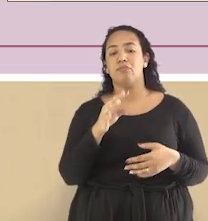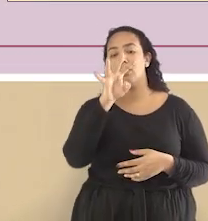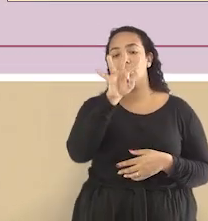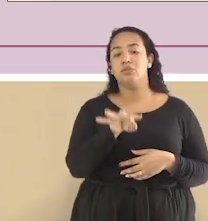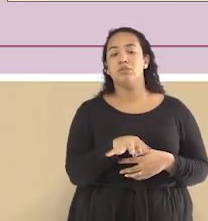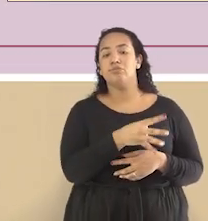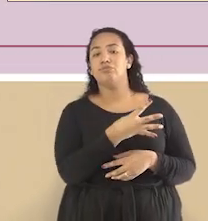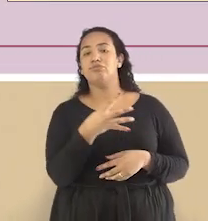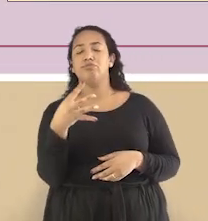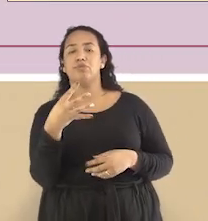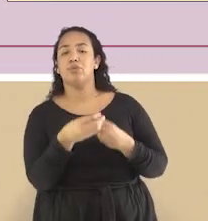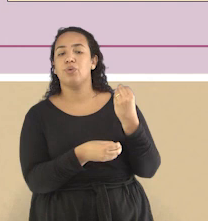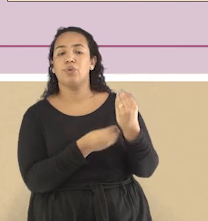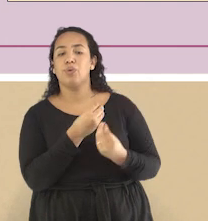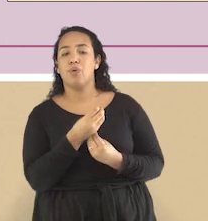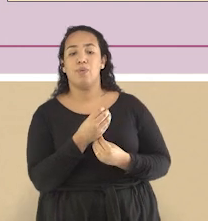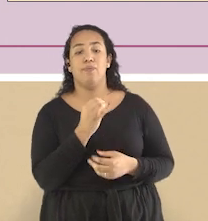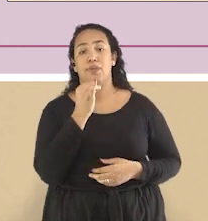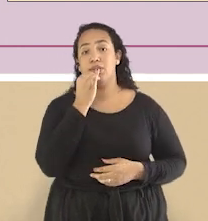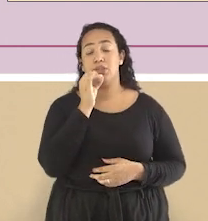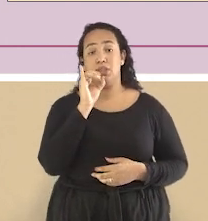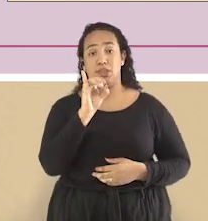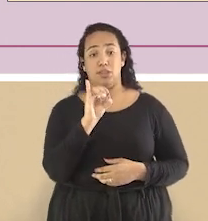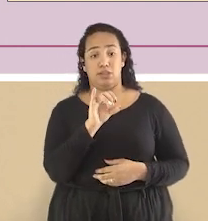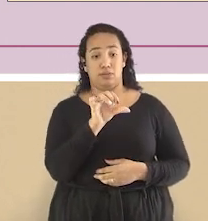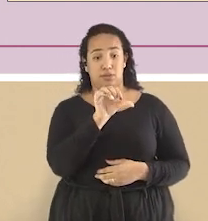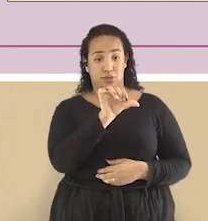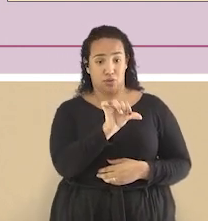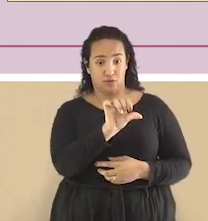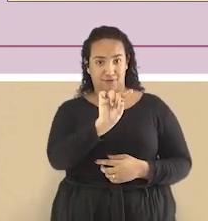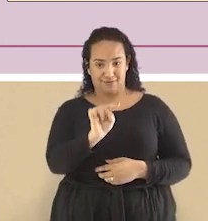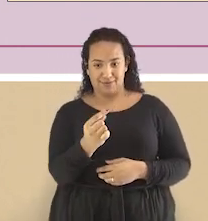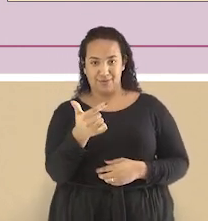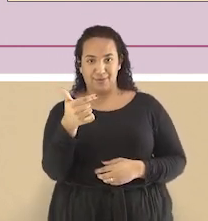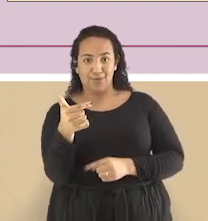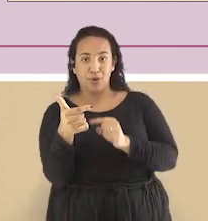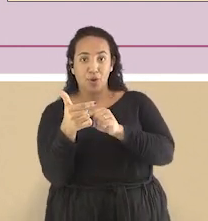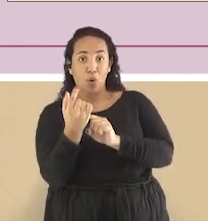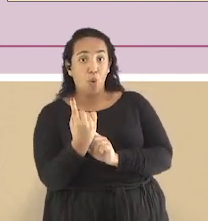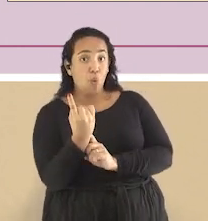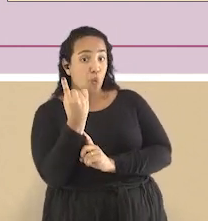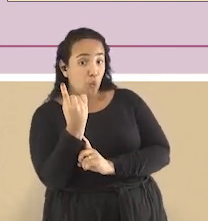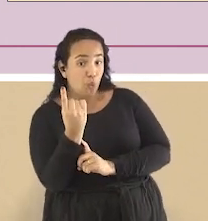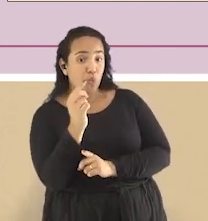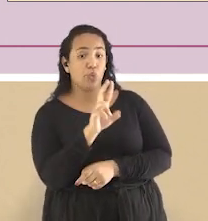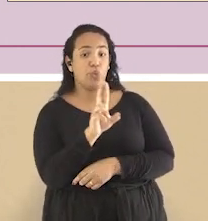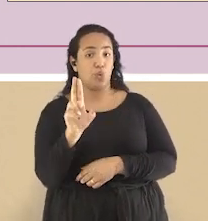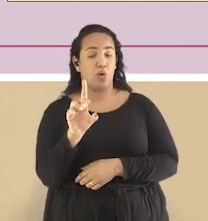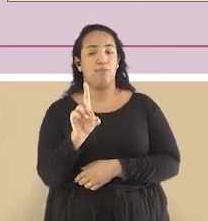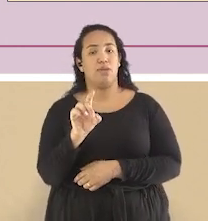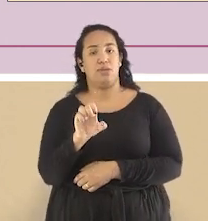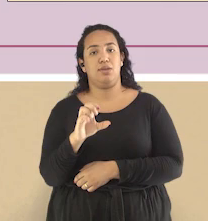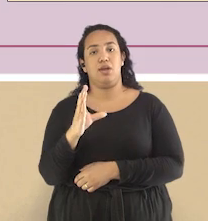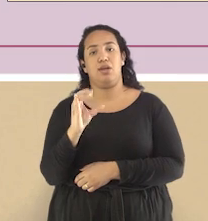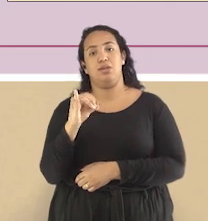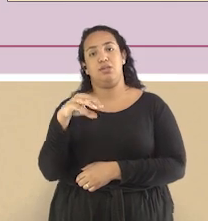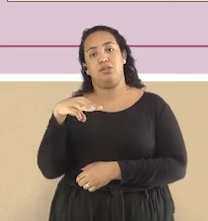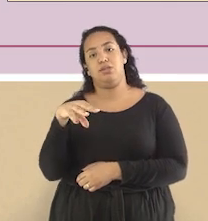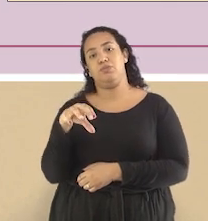números? Quando há apenas um algarismo depois da vírgula, a parte decimal é chamada